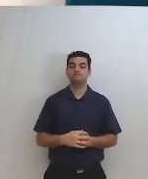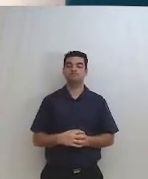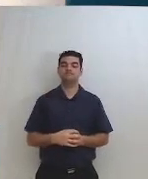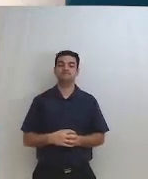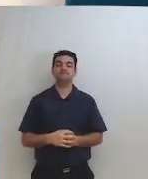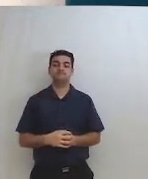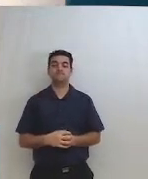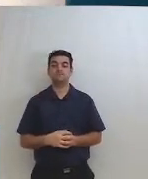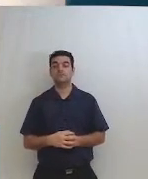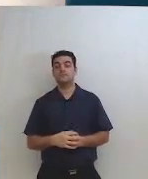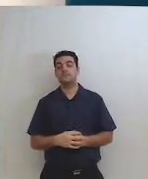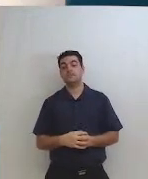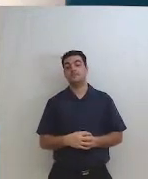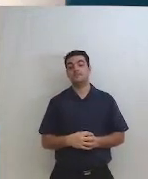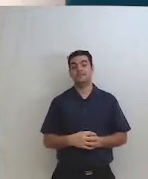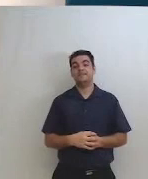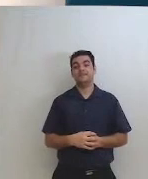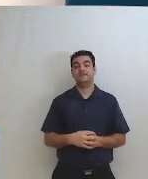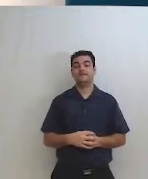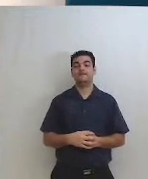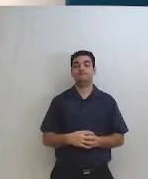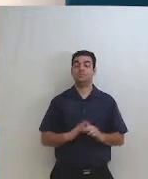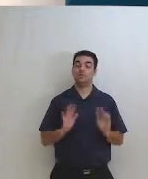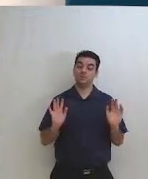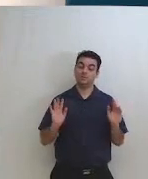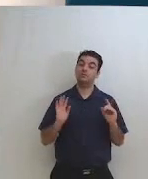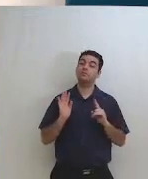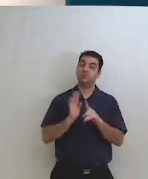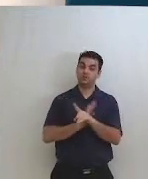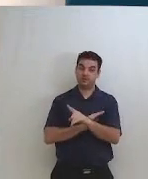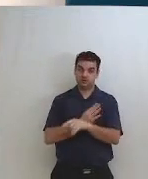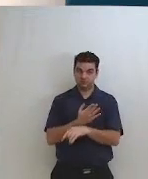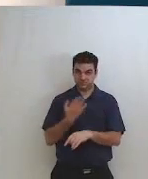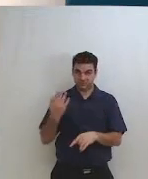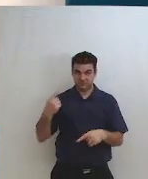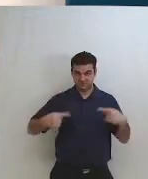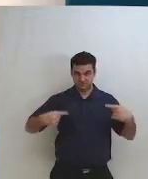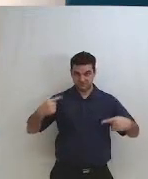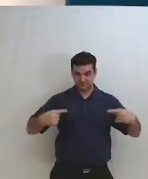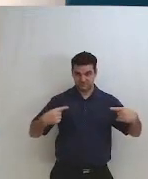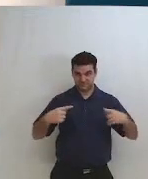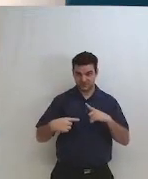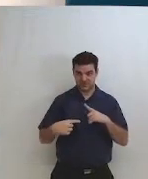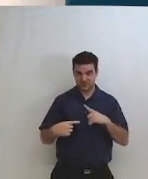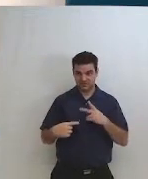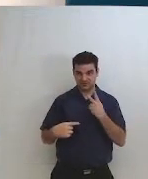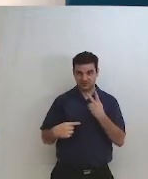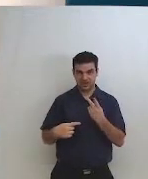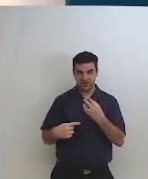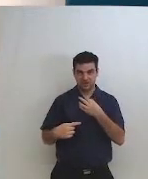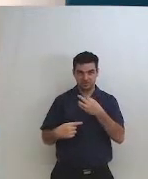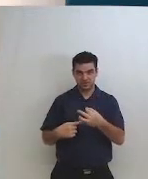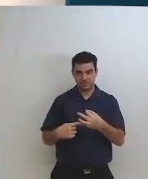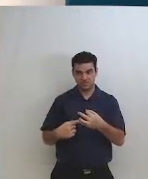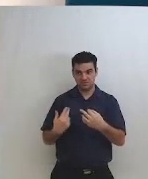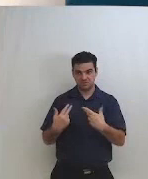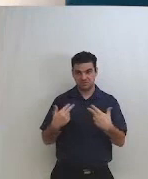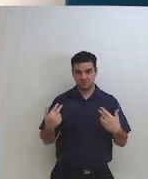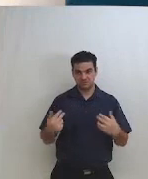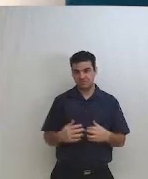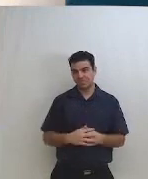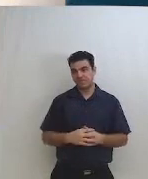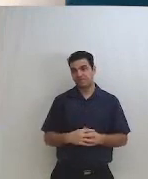Eu vou indagar aos pares se há alguma manifestação em relação a essa... Sim, senhor presidente,